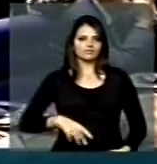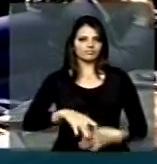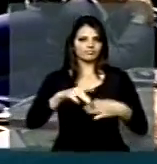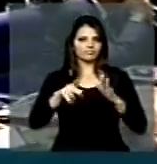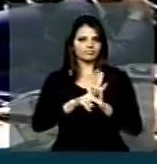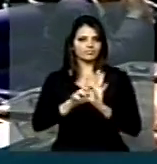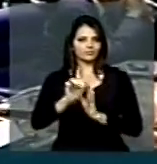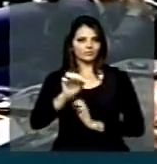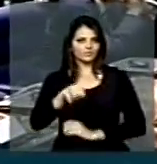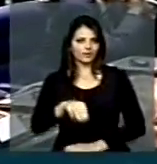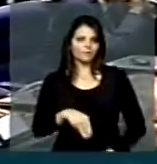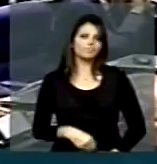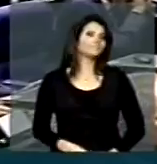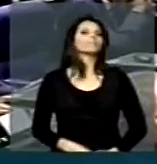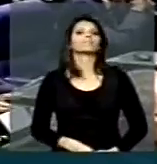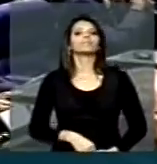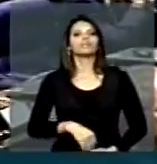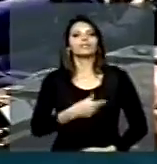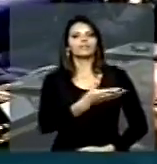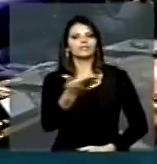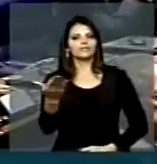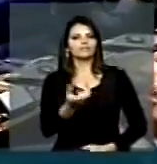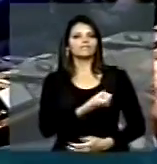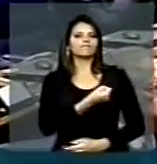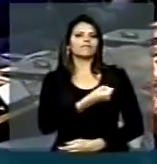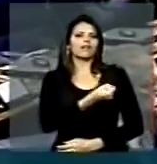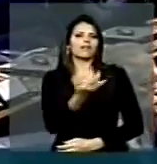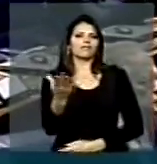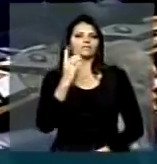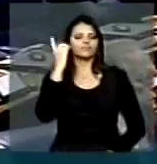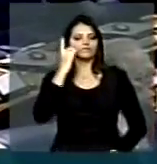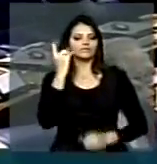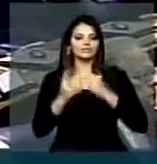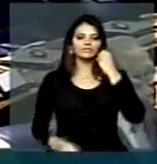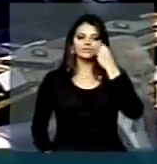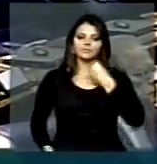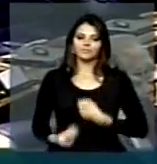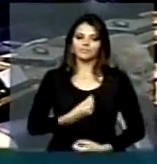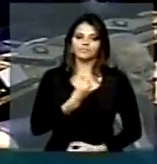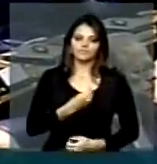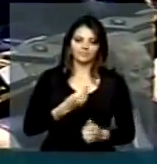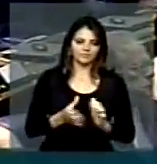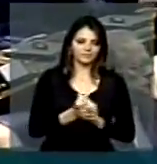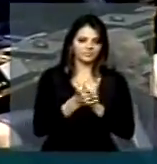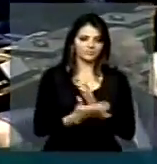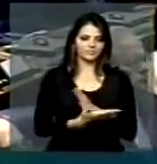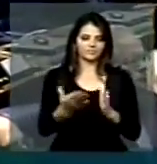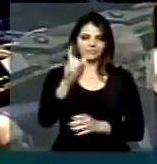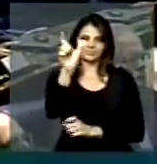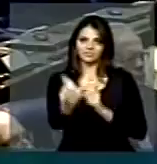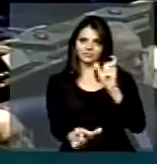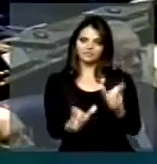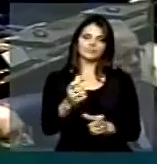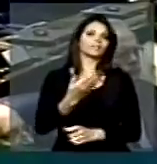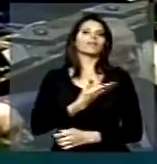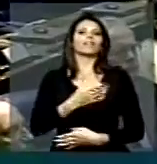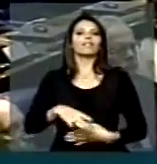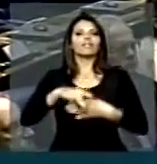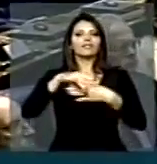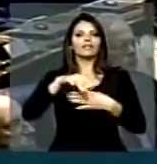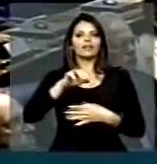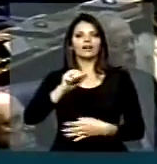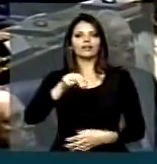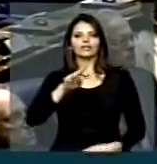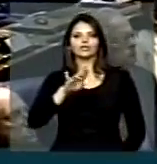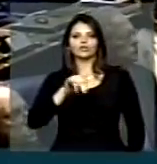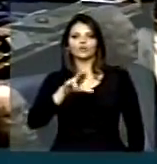do Democratas, e aos ilustres e inúmeros parlamentares aqui presentes, eu os cumprimento nas figuras do meu líder, Antônio